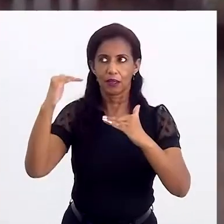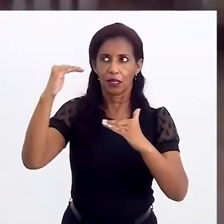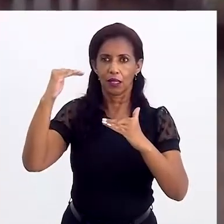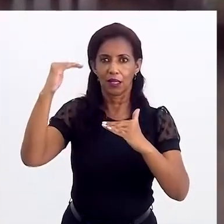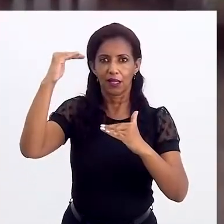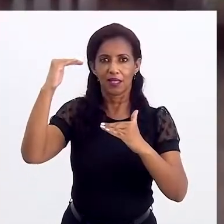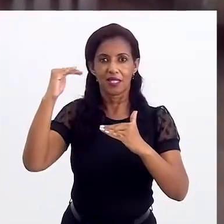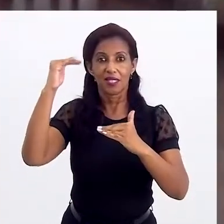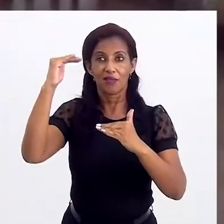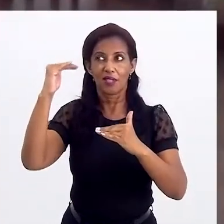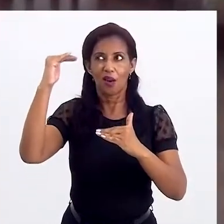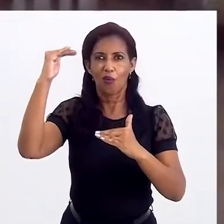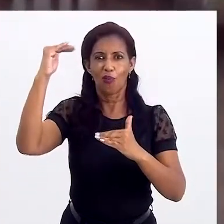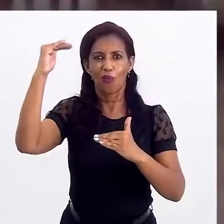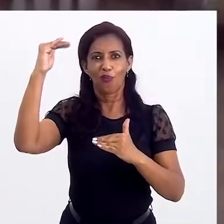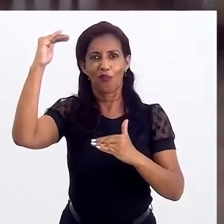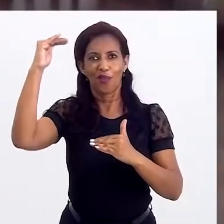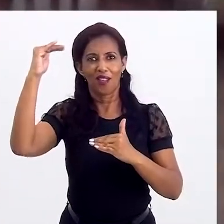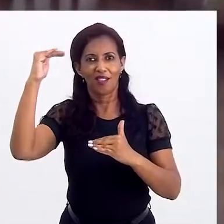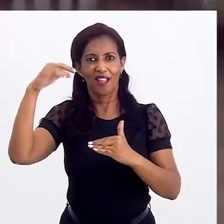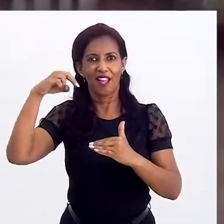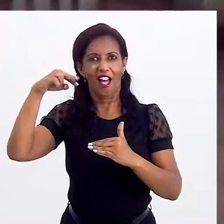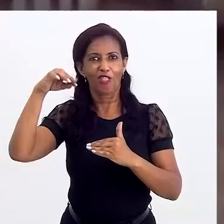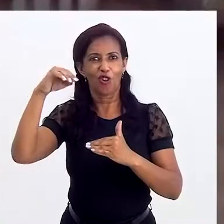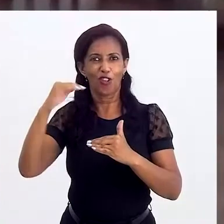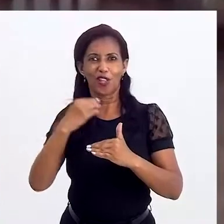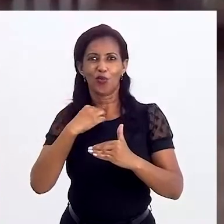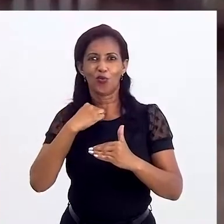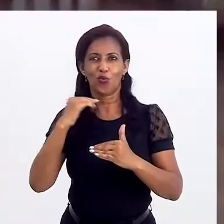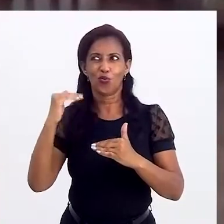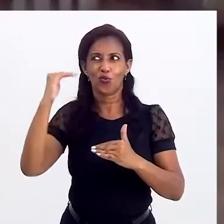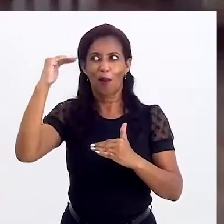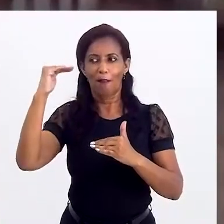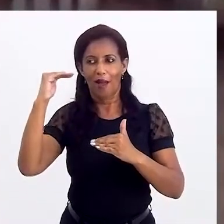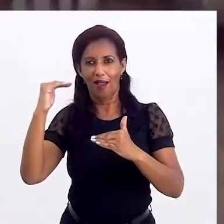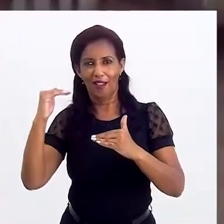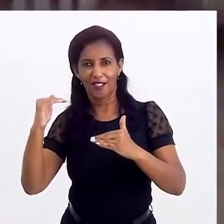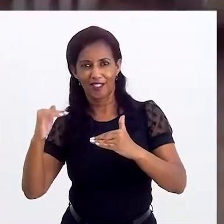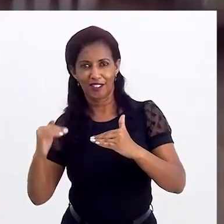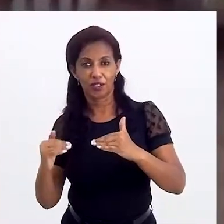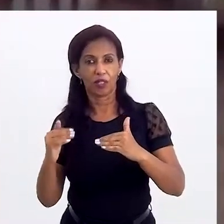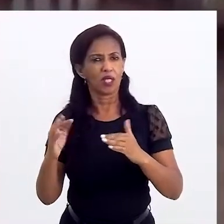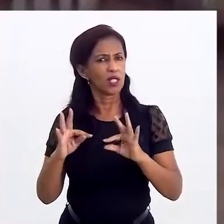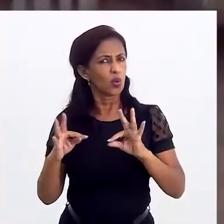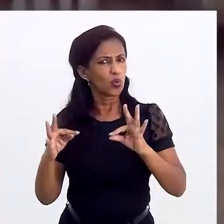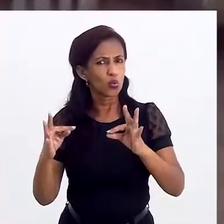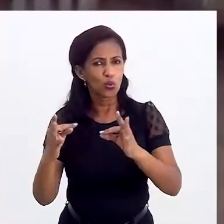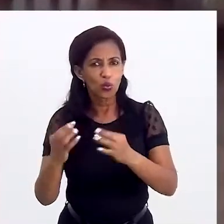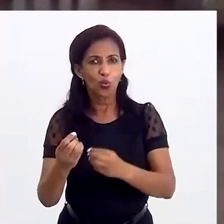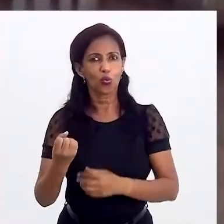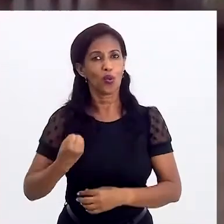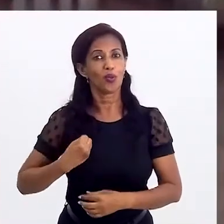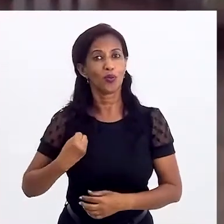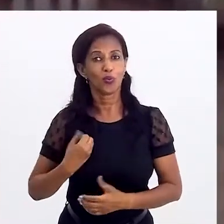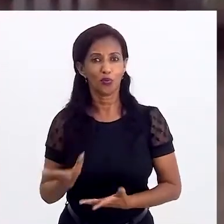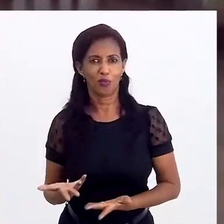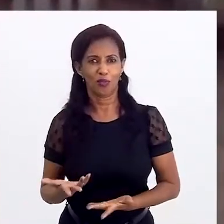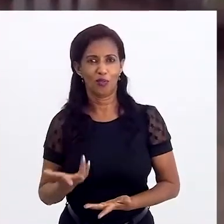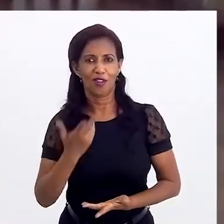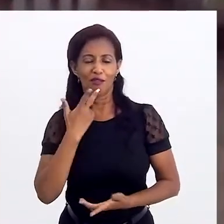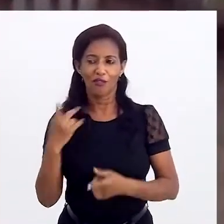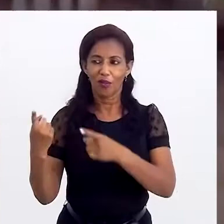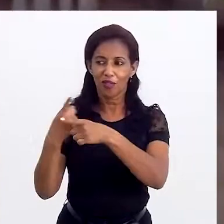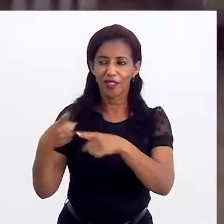frequência musical, se tu aumentar a frequência, a nota fica mais alta, ou baixa a frequência. Então, tudo é puro